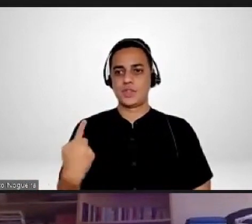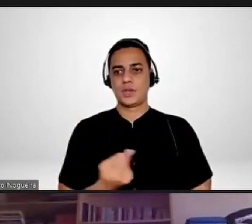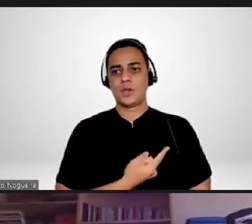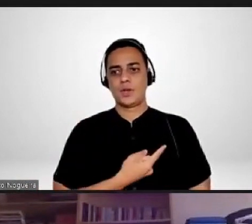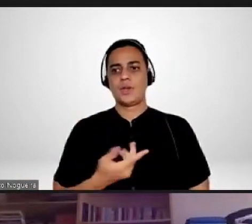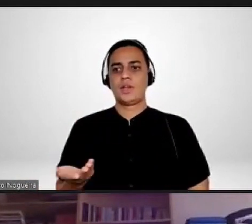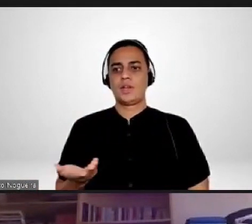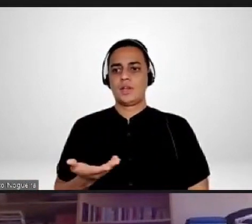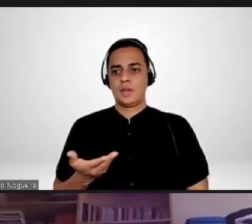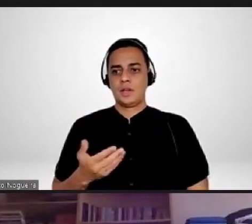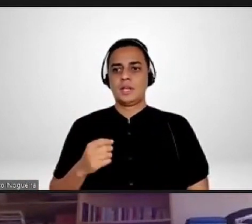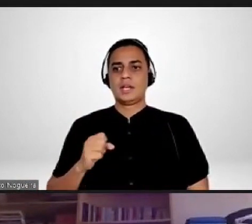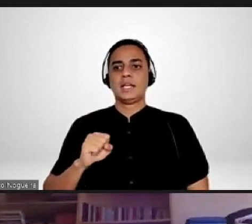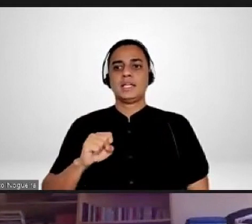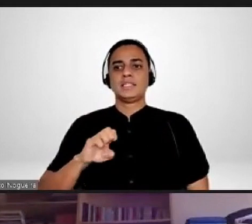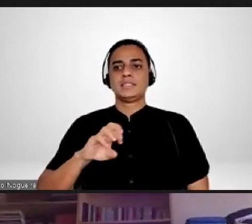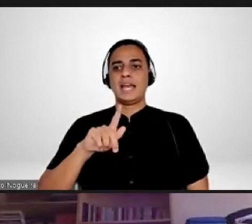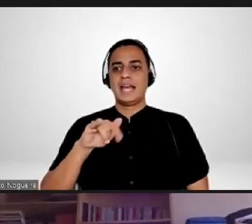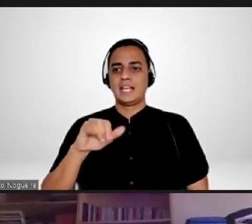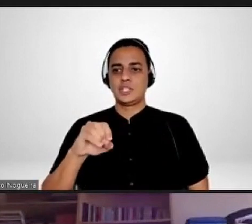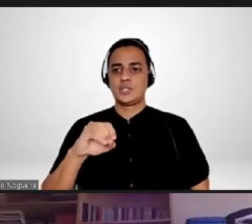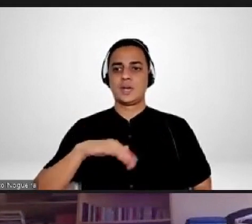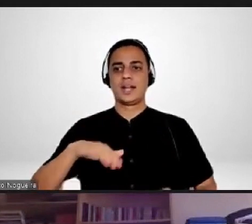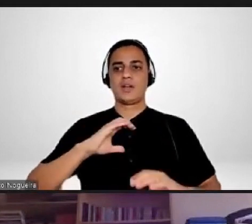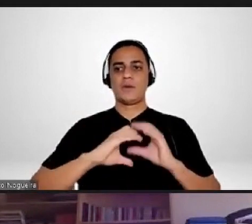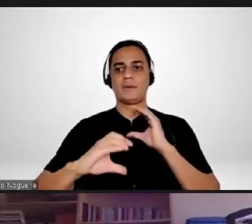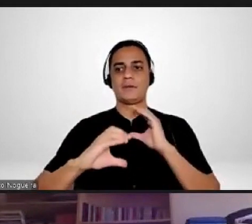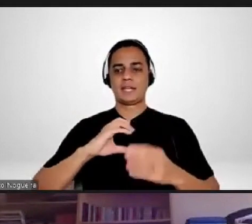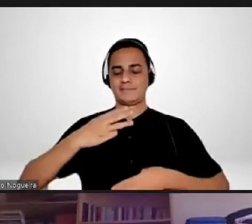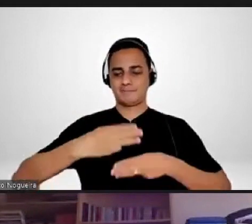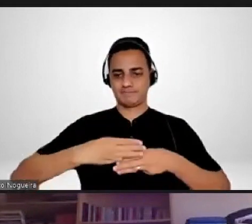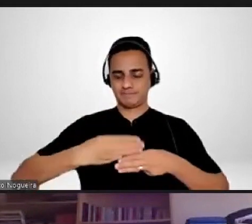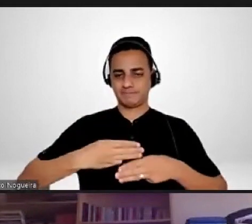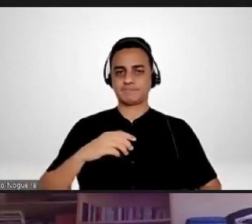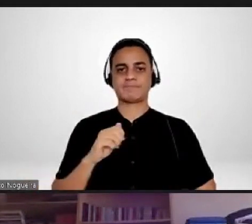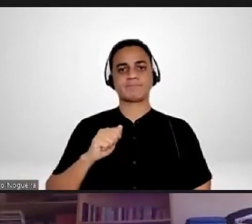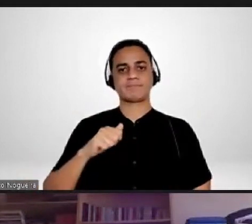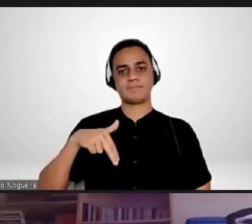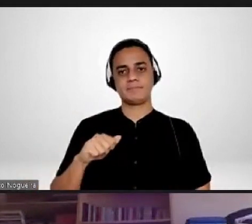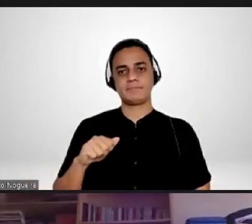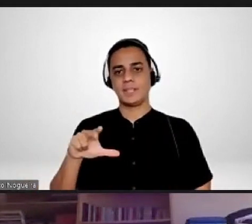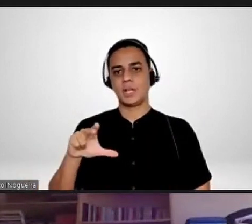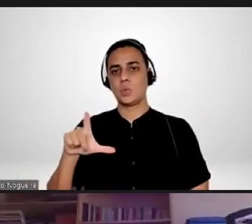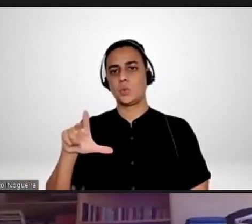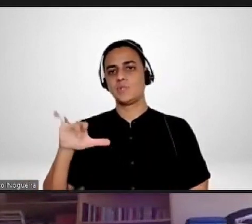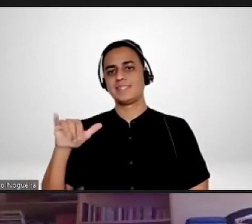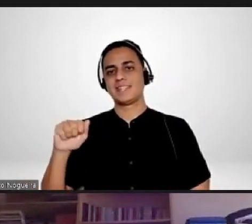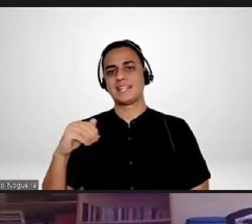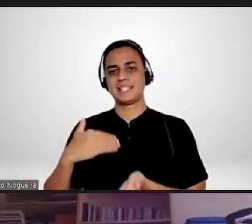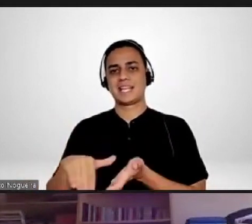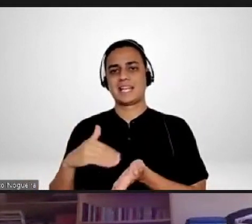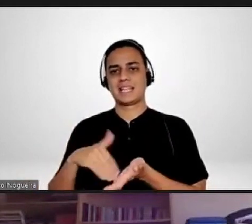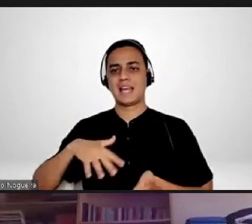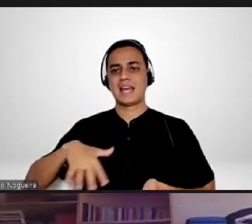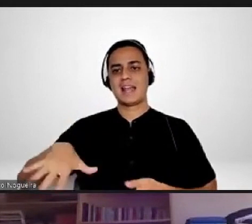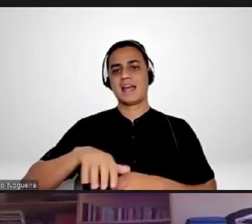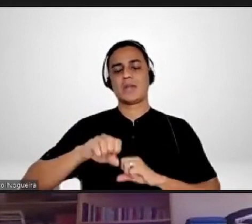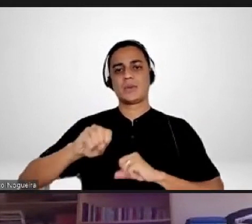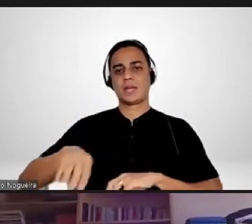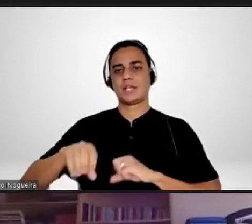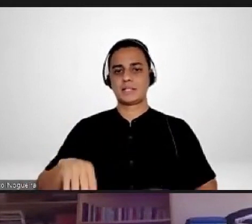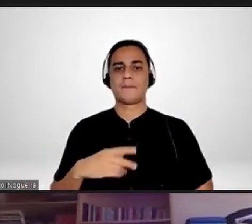transmissão, o Sérgio Miranda, da Comunicação do MAC, a Ana Lúcia Siqueira, secretária do setor educativo, o